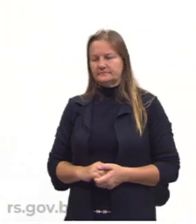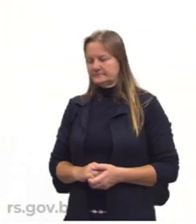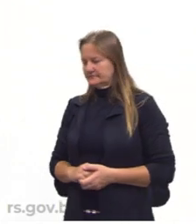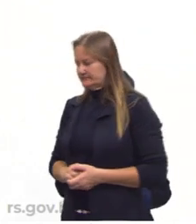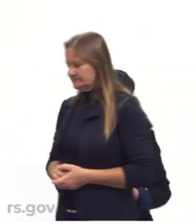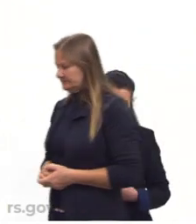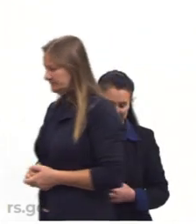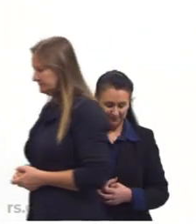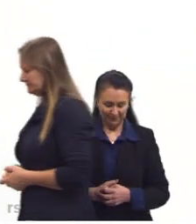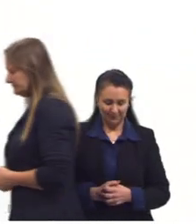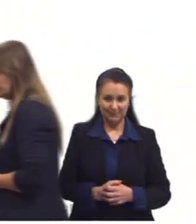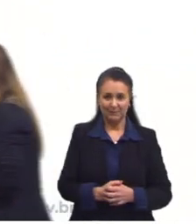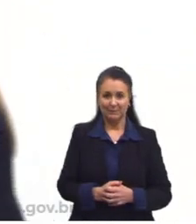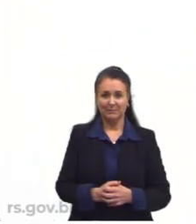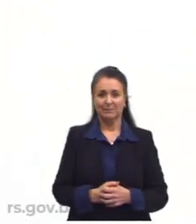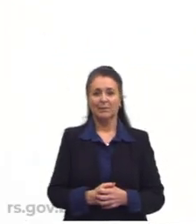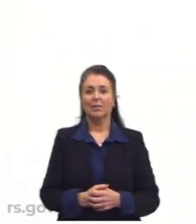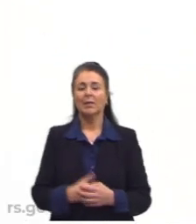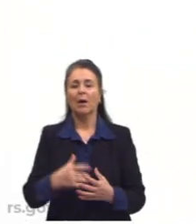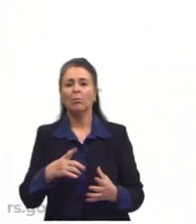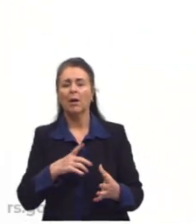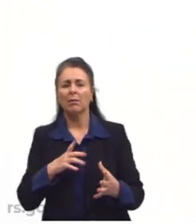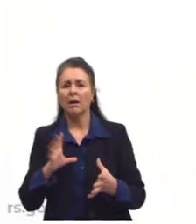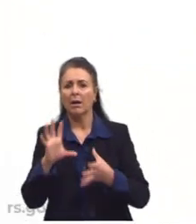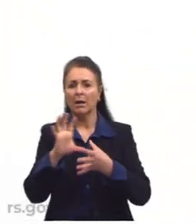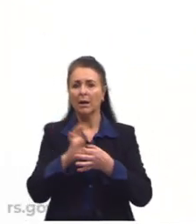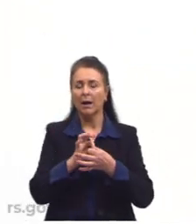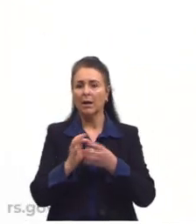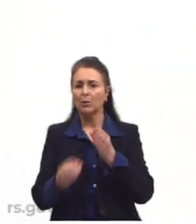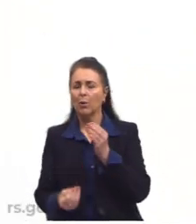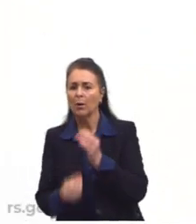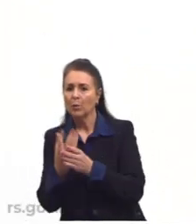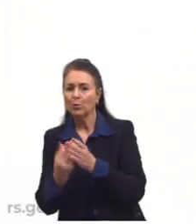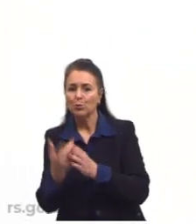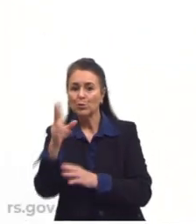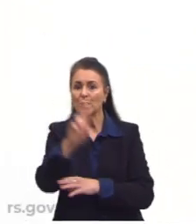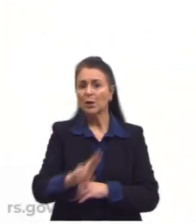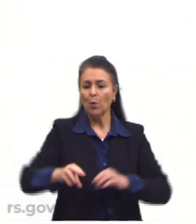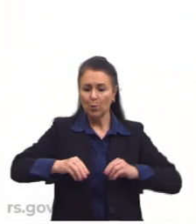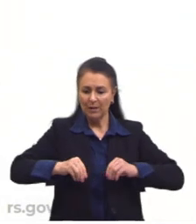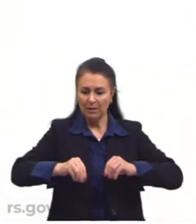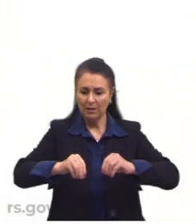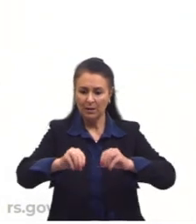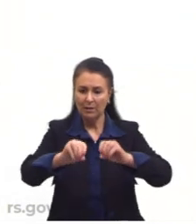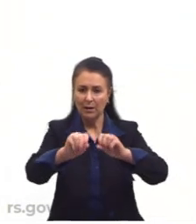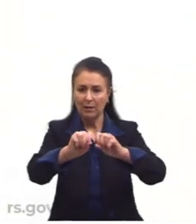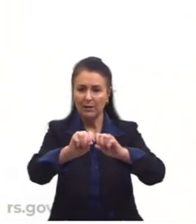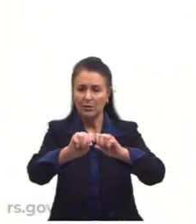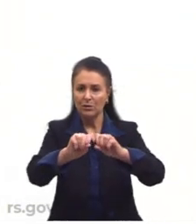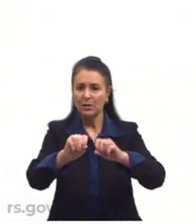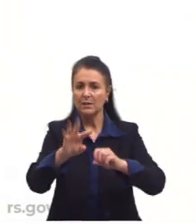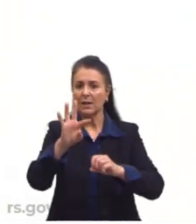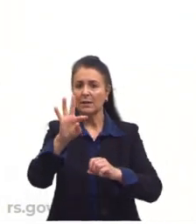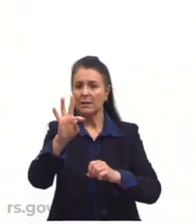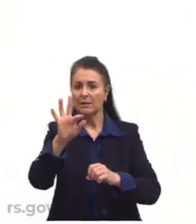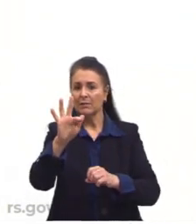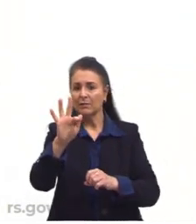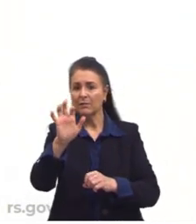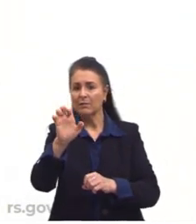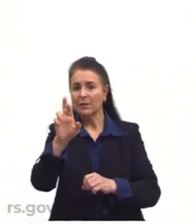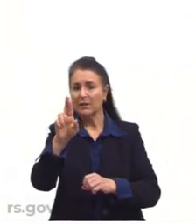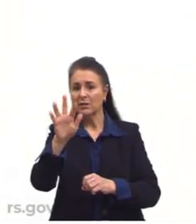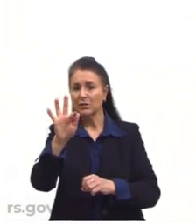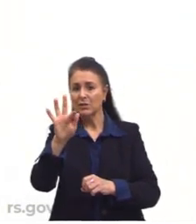tá a gurizada é uma questão ligada aí a produtos né Sem fertilizantes né a sem